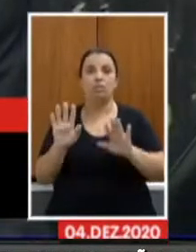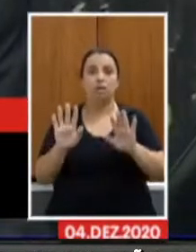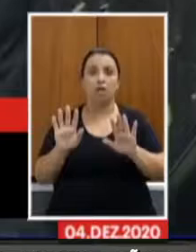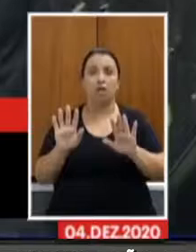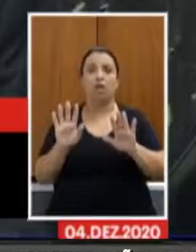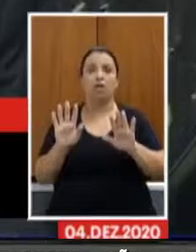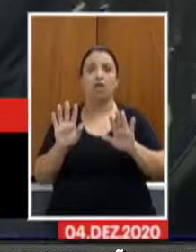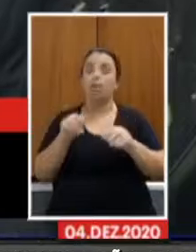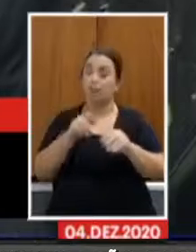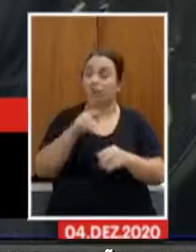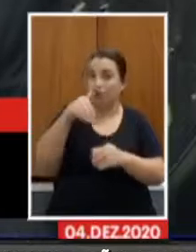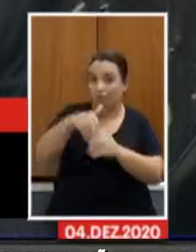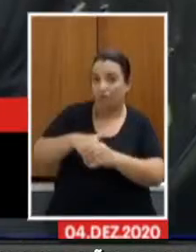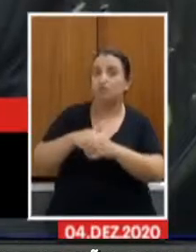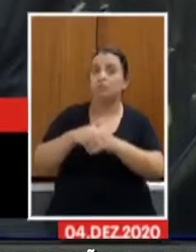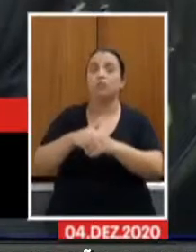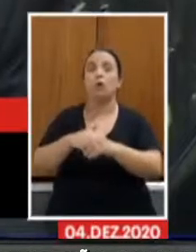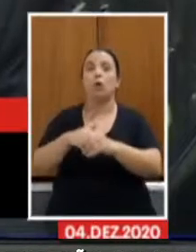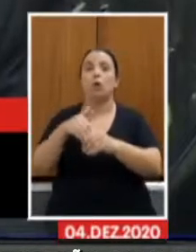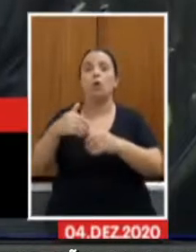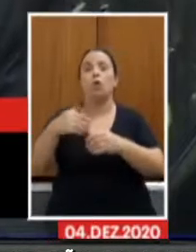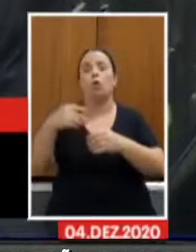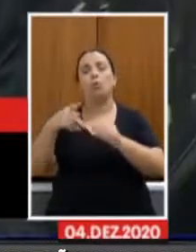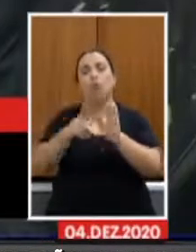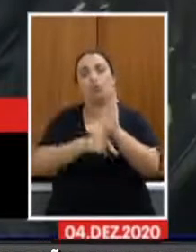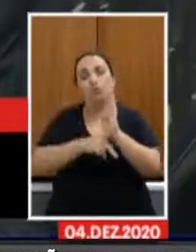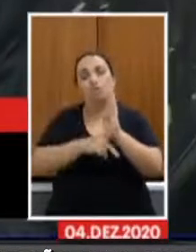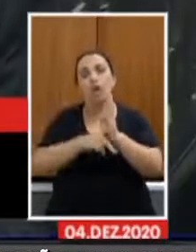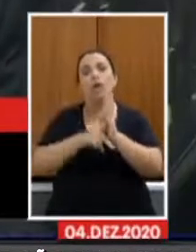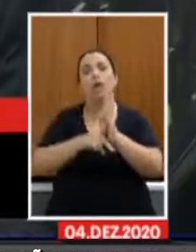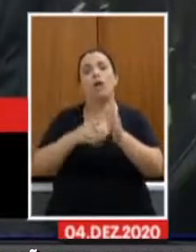Em votação o projeto, salvo emenda. Em